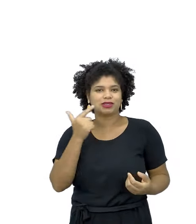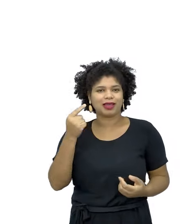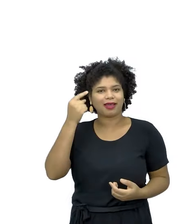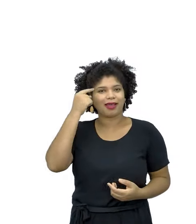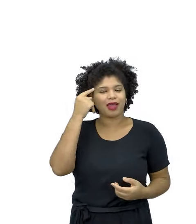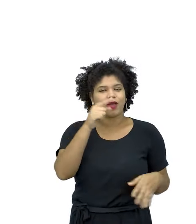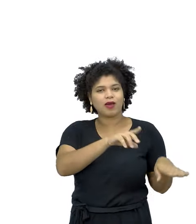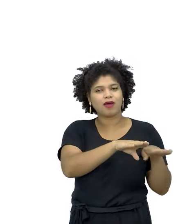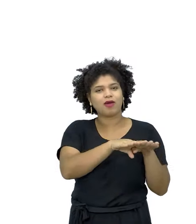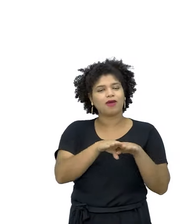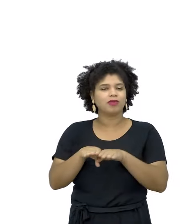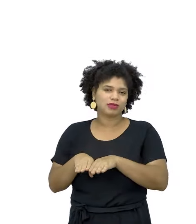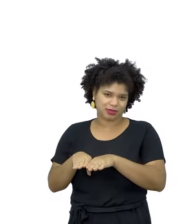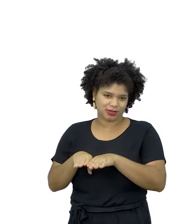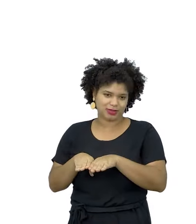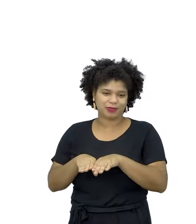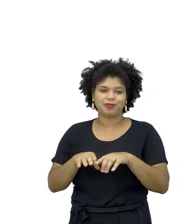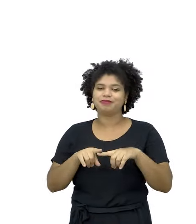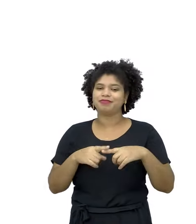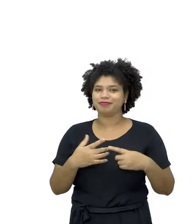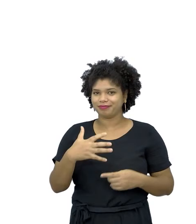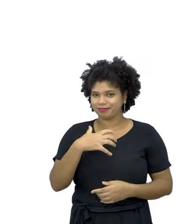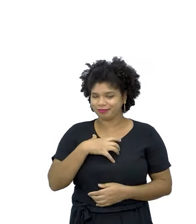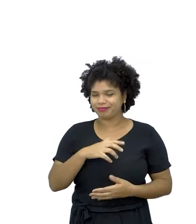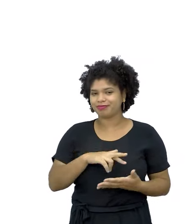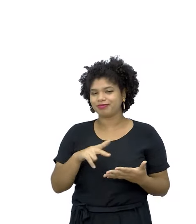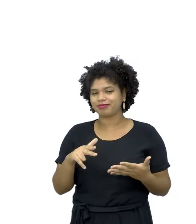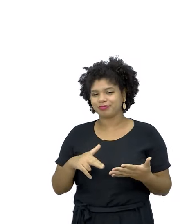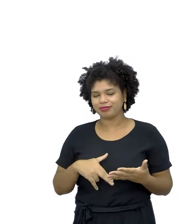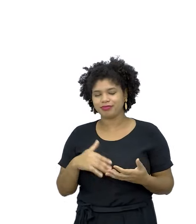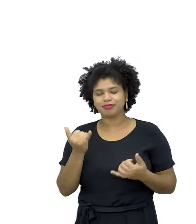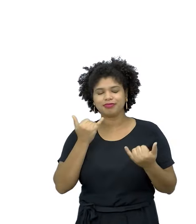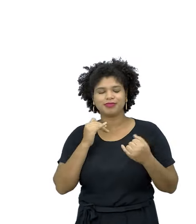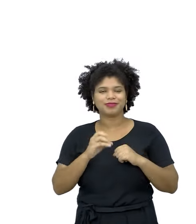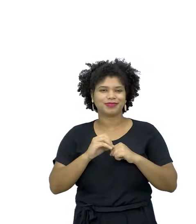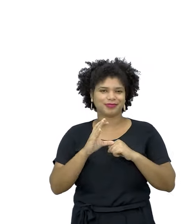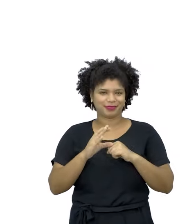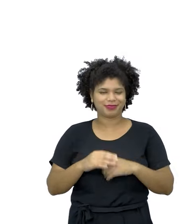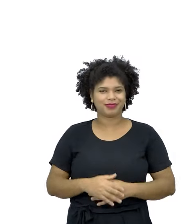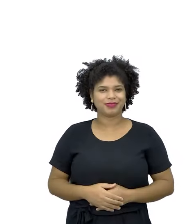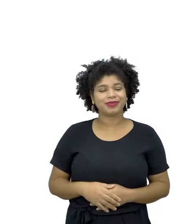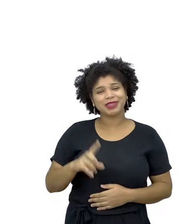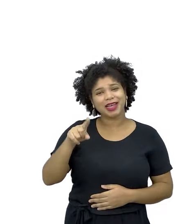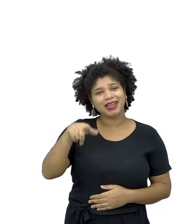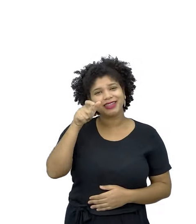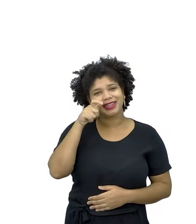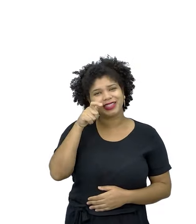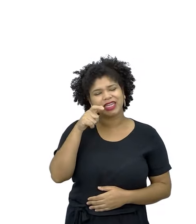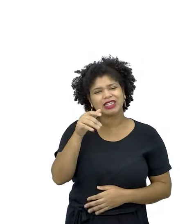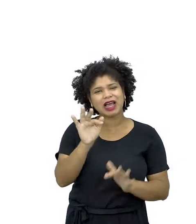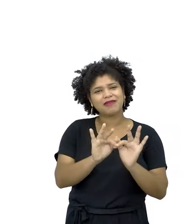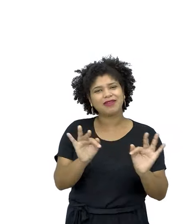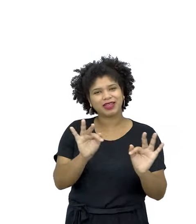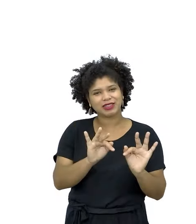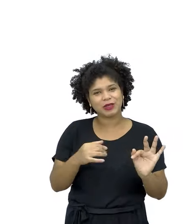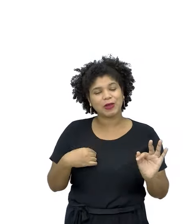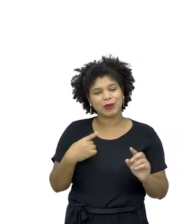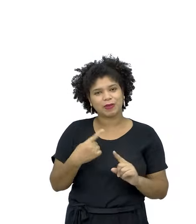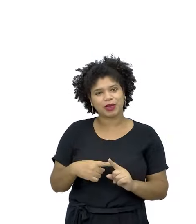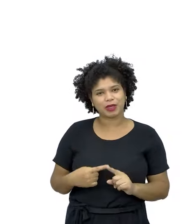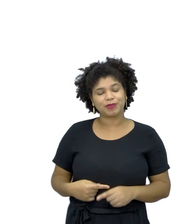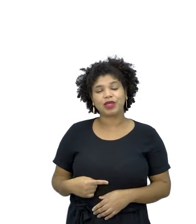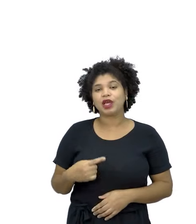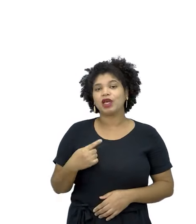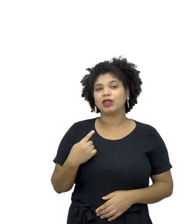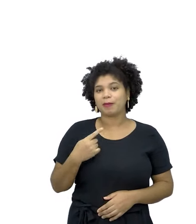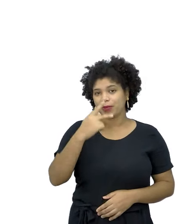nesse resultado. Lembrando que apareceu o quê? Várias formas de conhecimento. É interessante, a gente lembra de uma frase que diz assim, quando vem duas pessoas